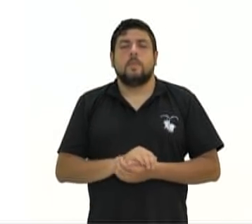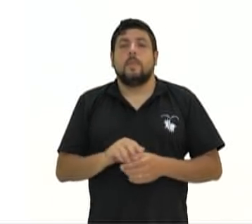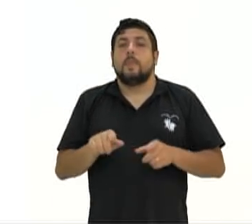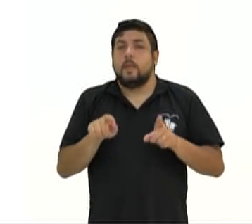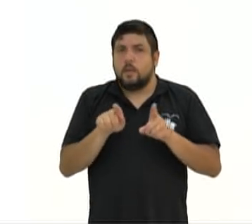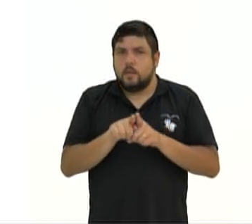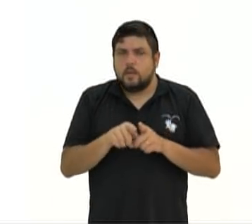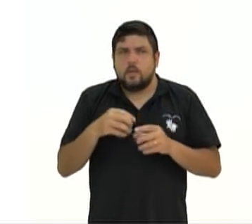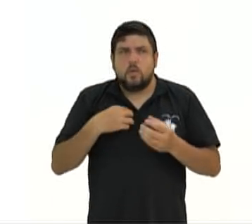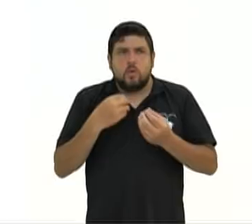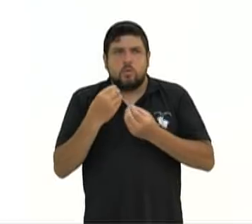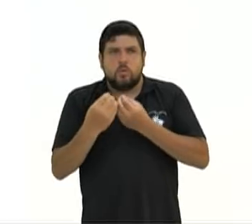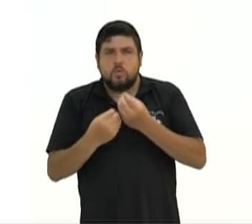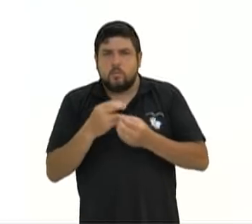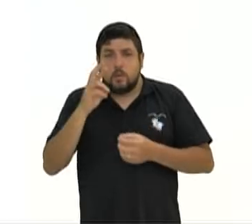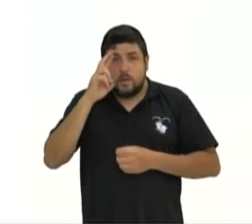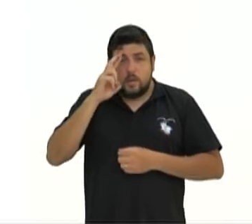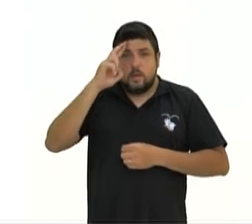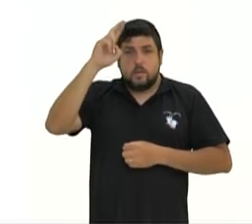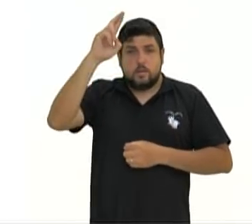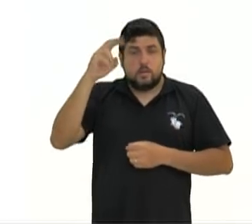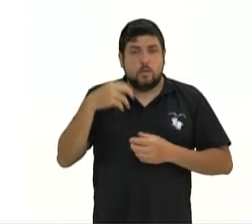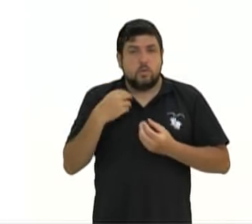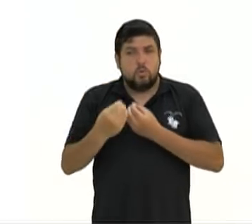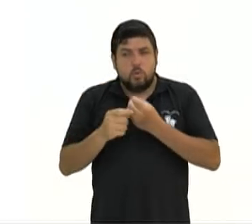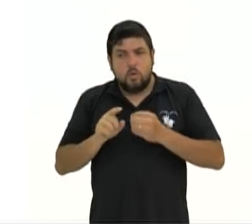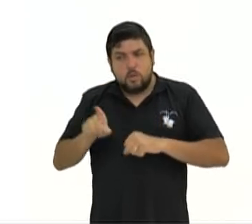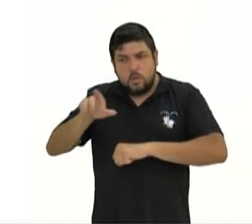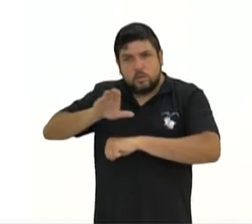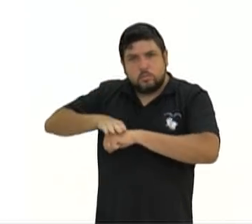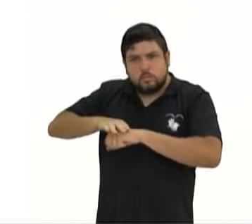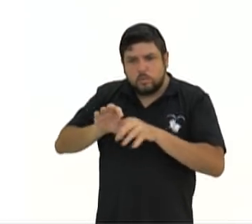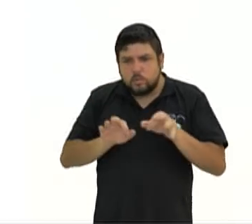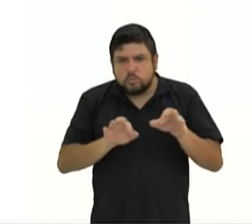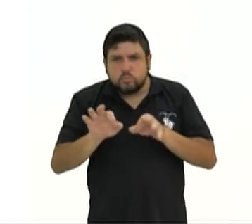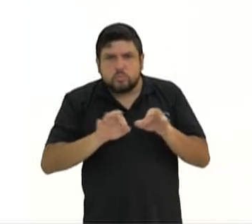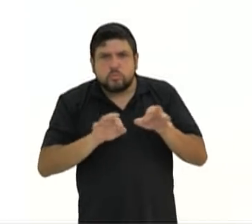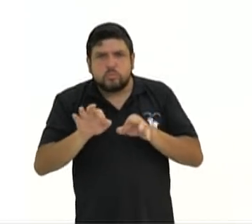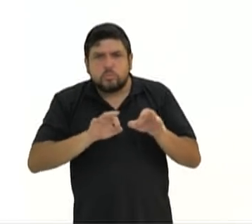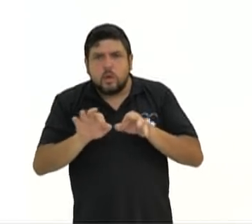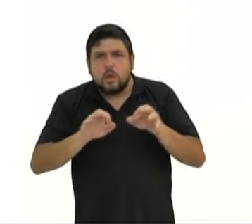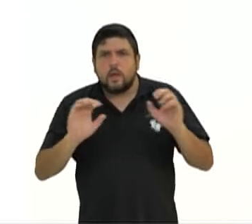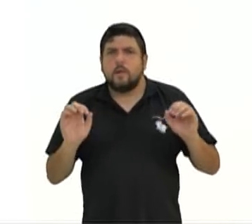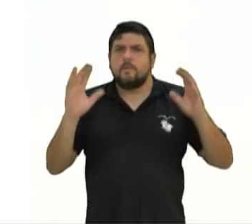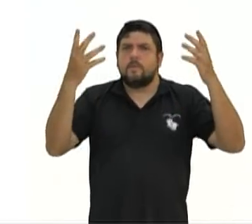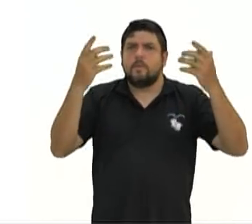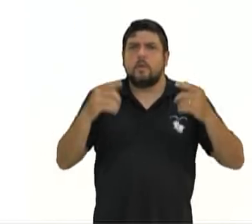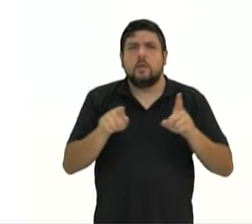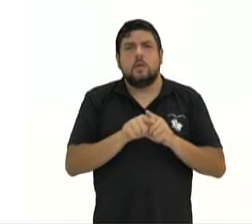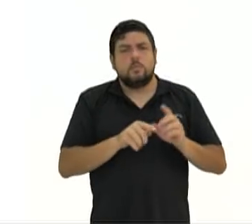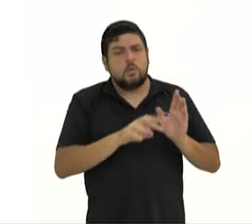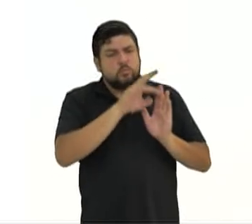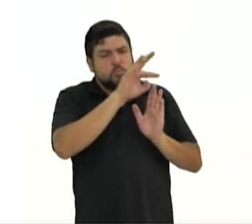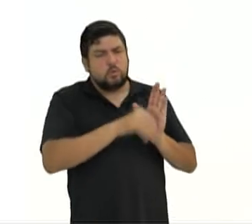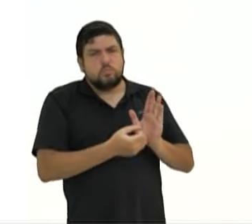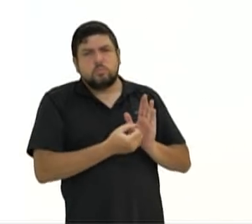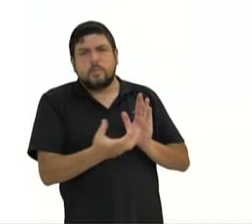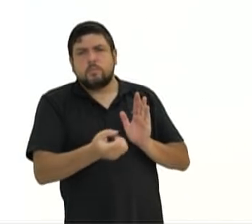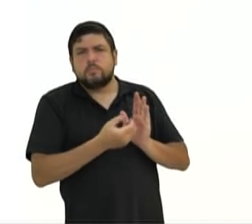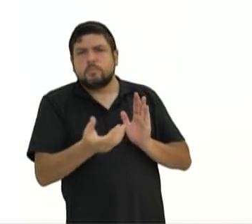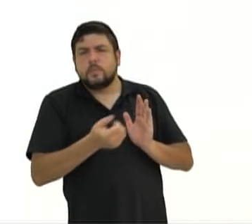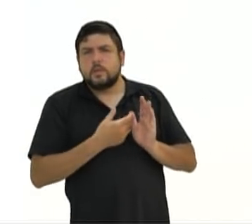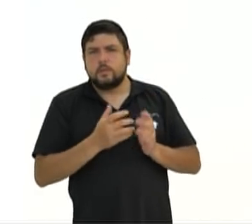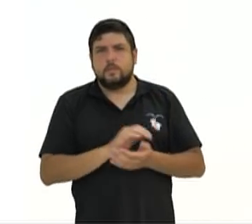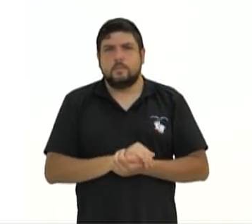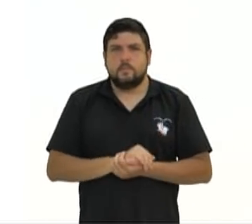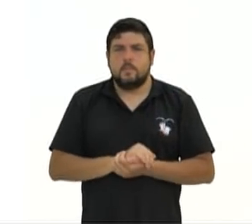religiões. São eles que organizam os rituais, as festas, interpretam os textos sagrados, propagam as mensagens das religiões. Vocês estão